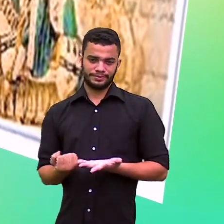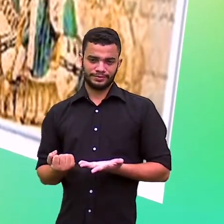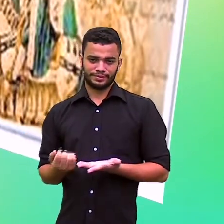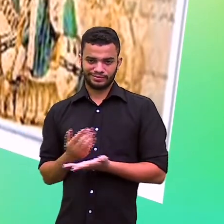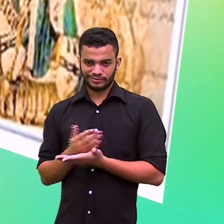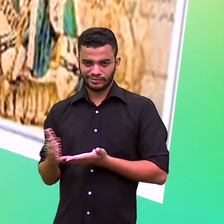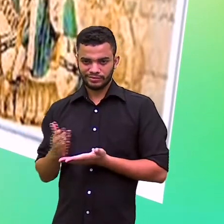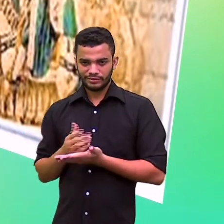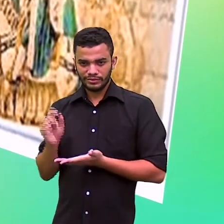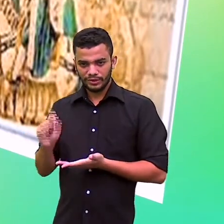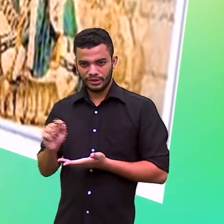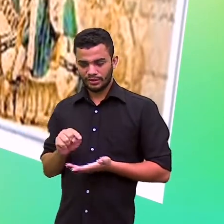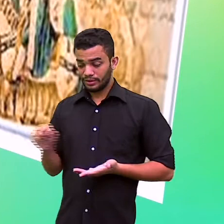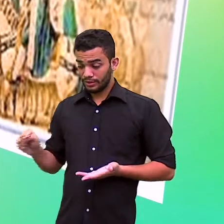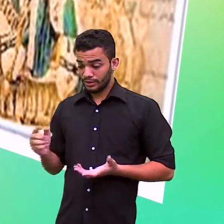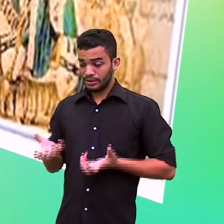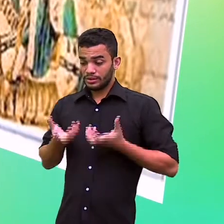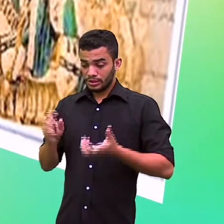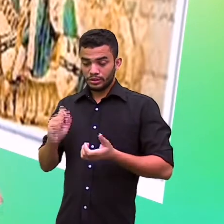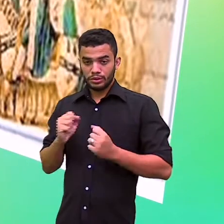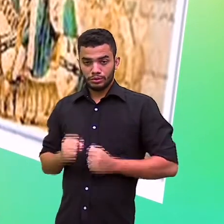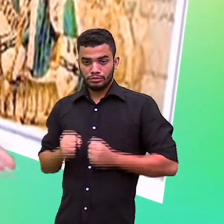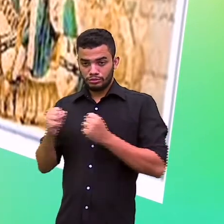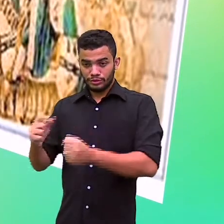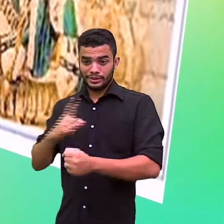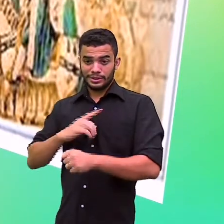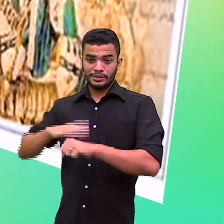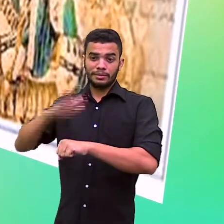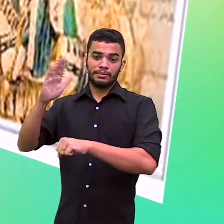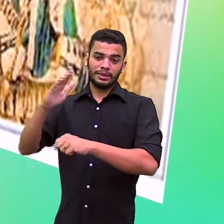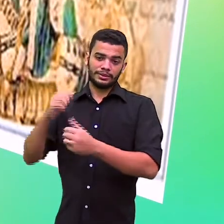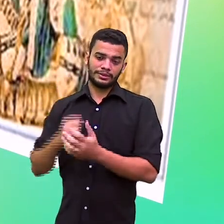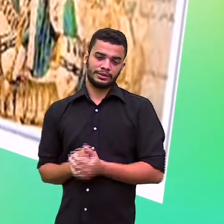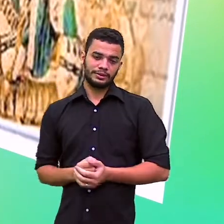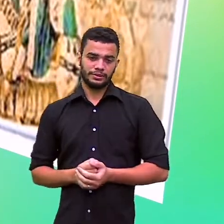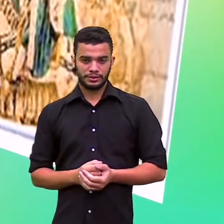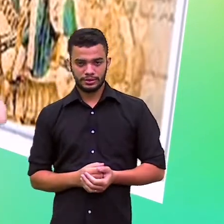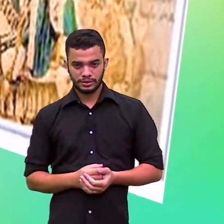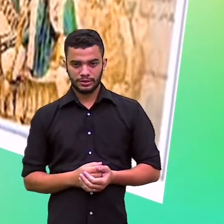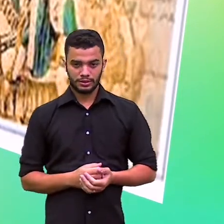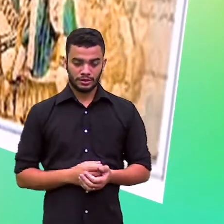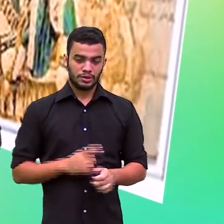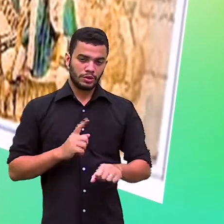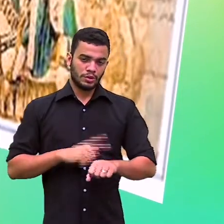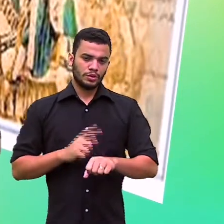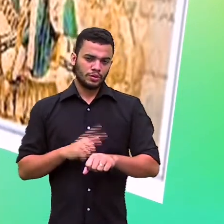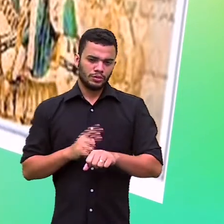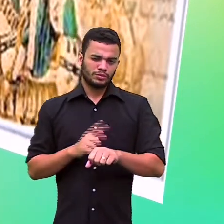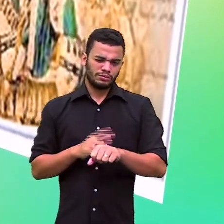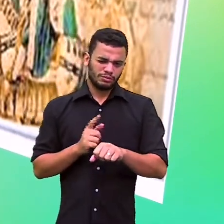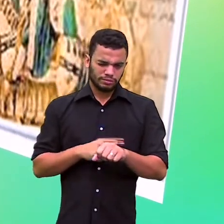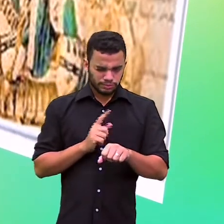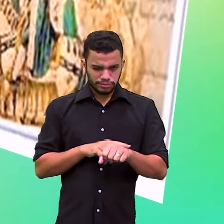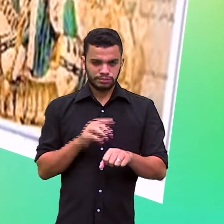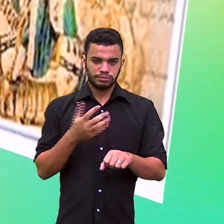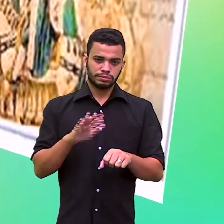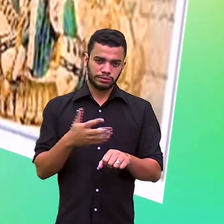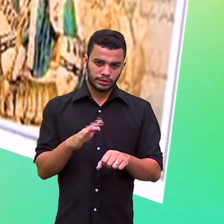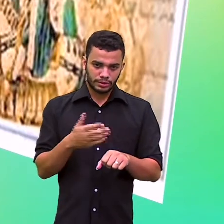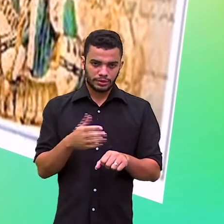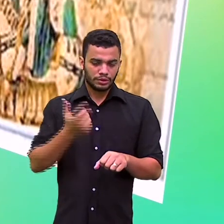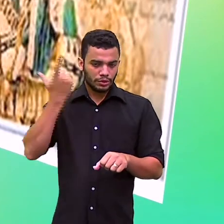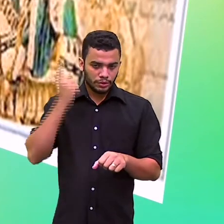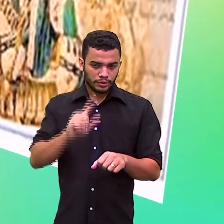mais acesso ao poder. Como que acabou? Inicialmente conseguiram até declarar a independência